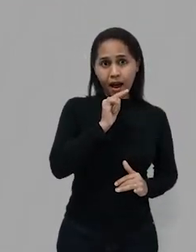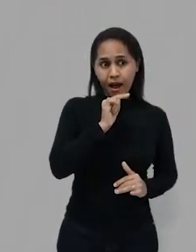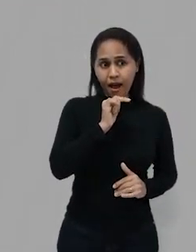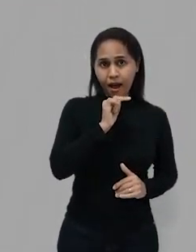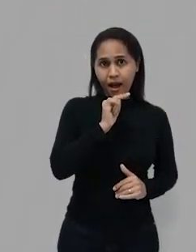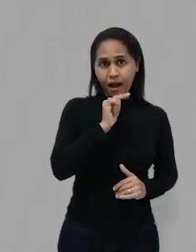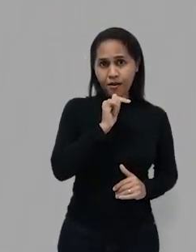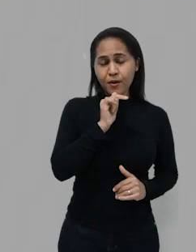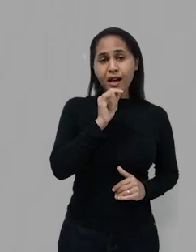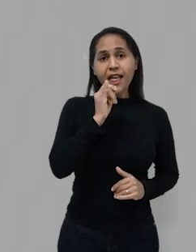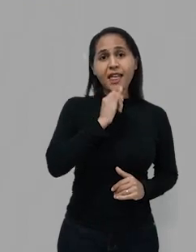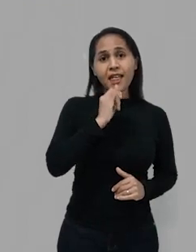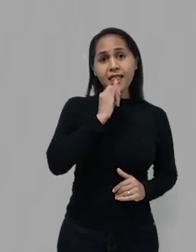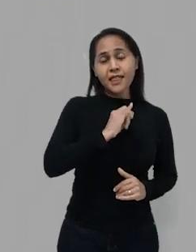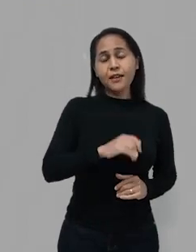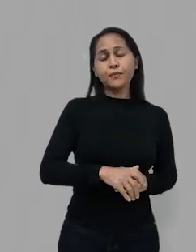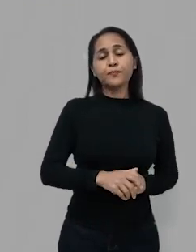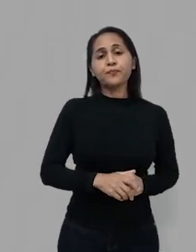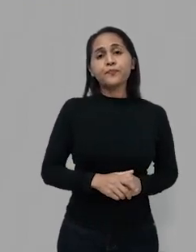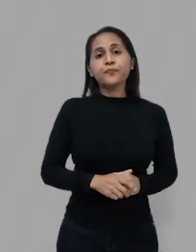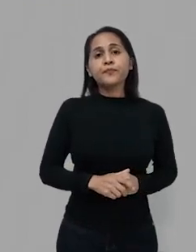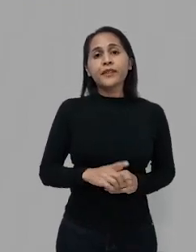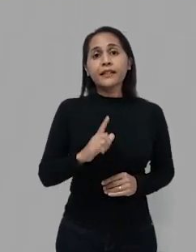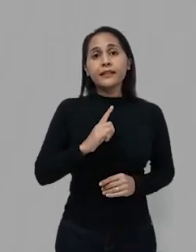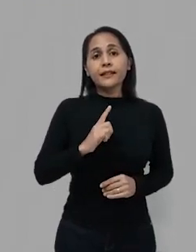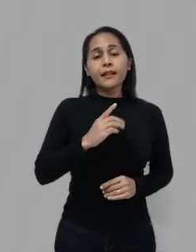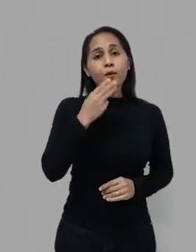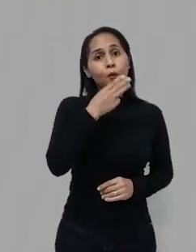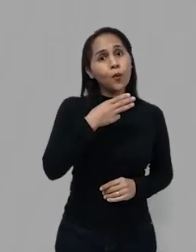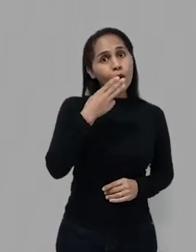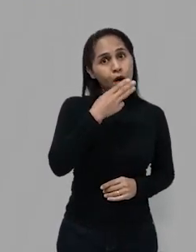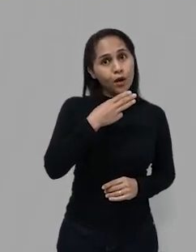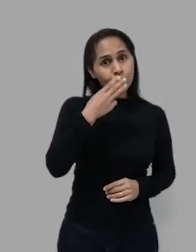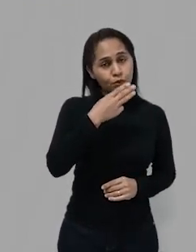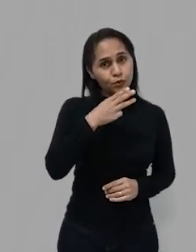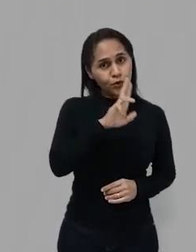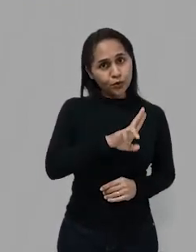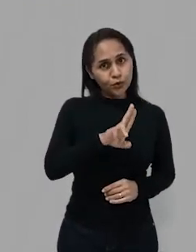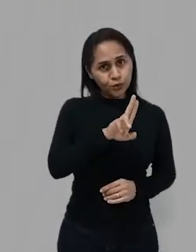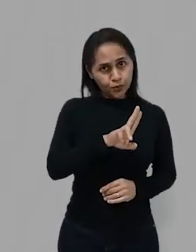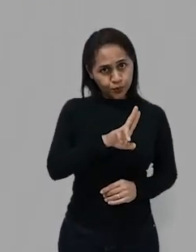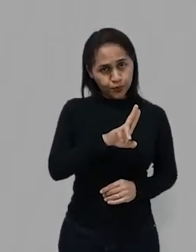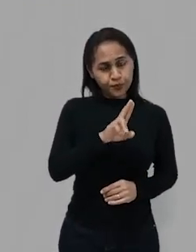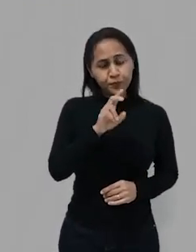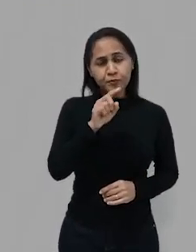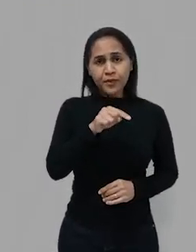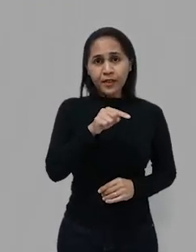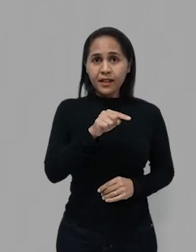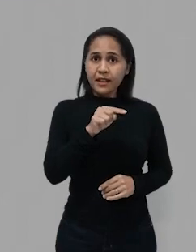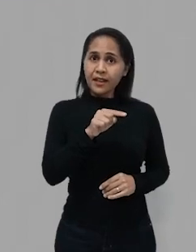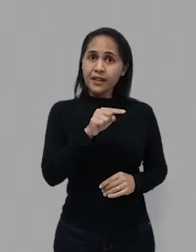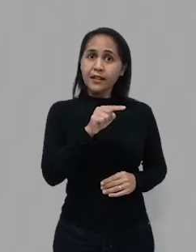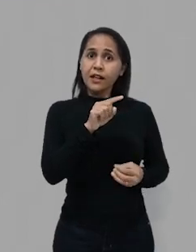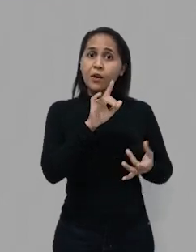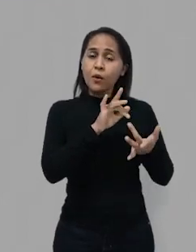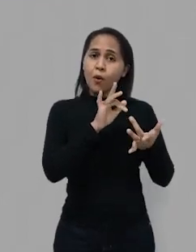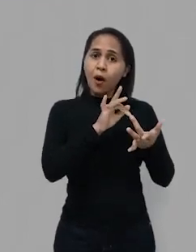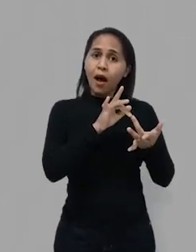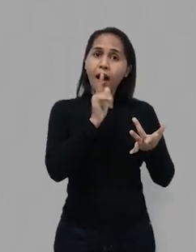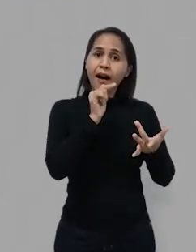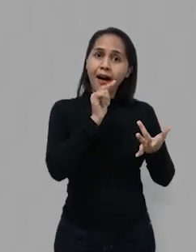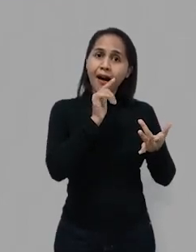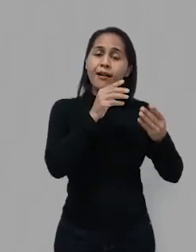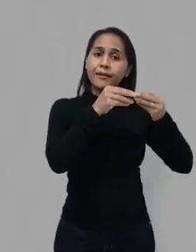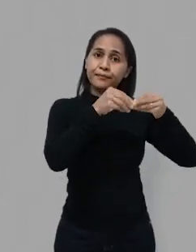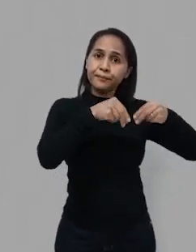açúcar comum, o açúcar de mesa, a sacarose. É uma substância molecular. Ela se dissolve em água, mas